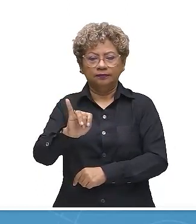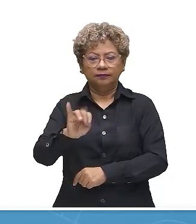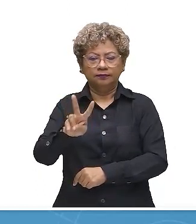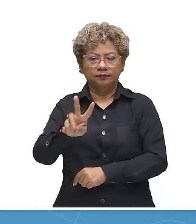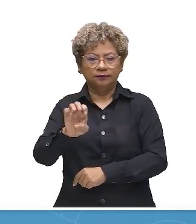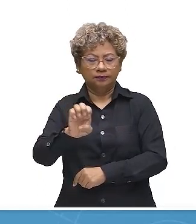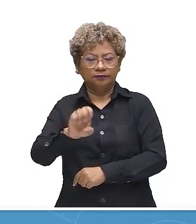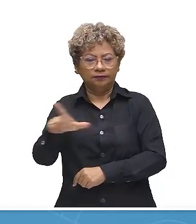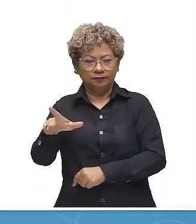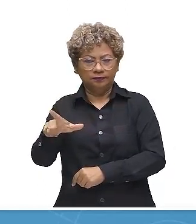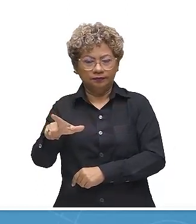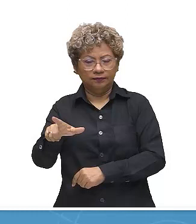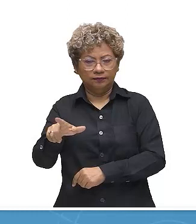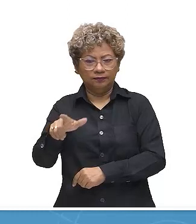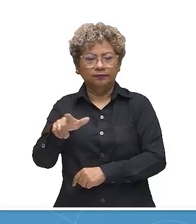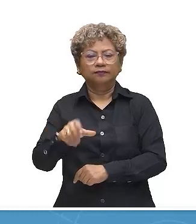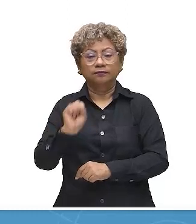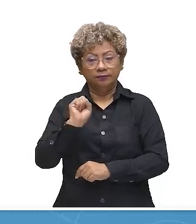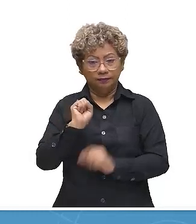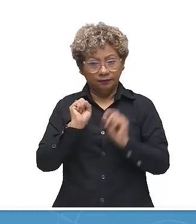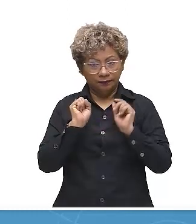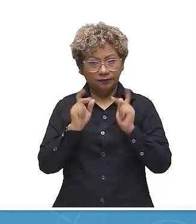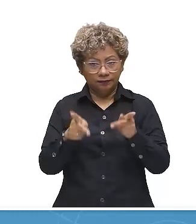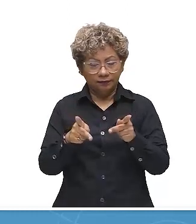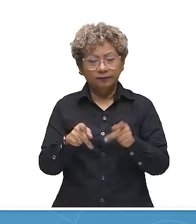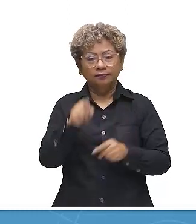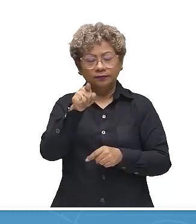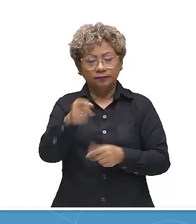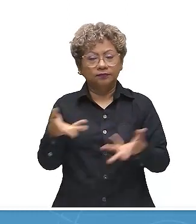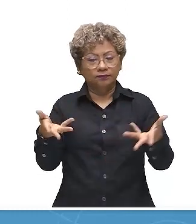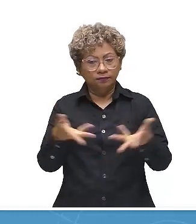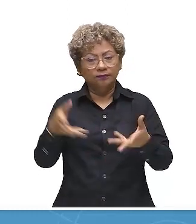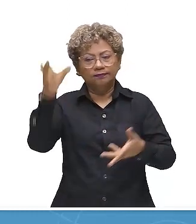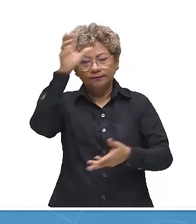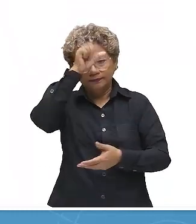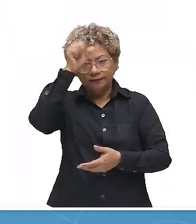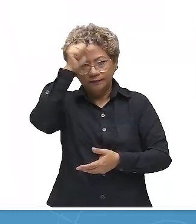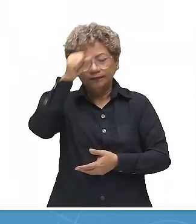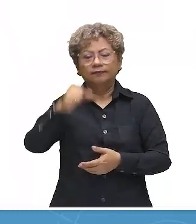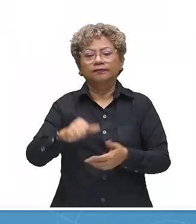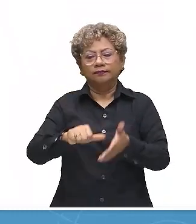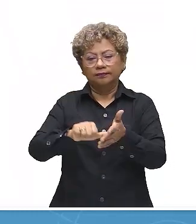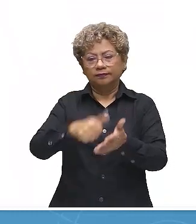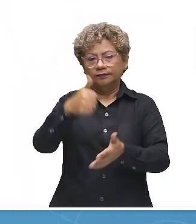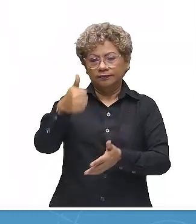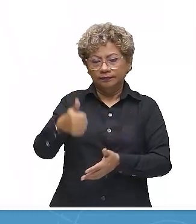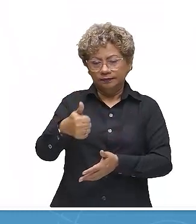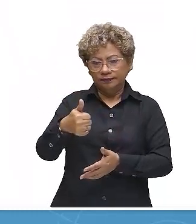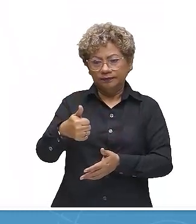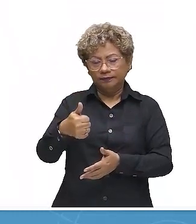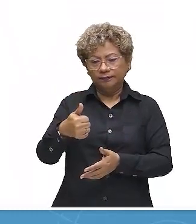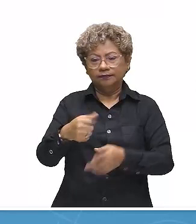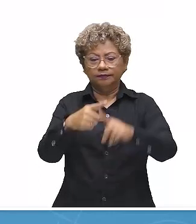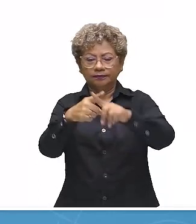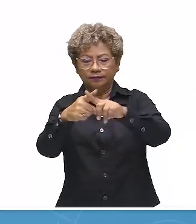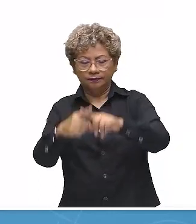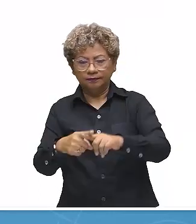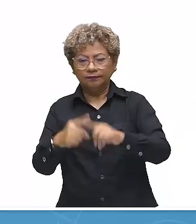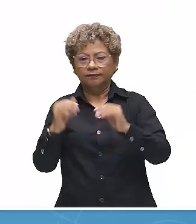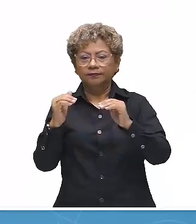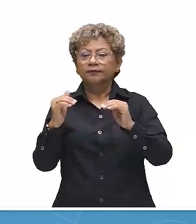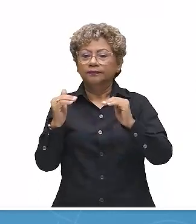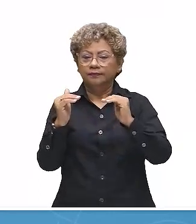fração irredutível. Então, você aprendeu aí simplificação de fração, fração equivalente e